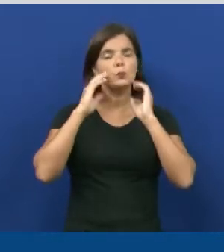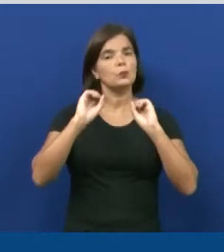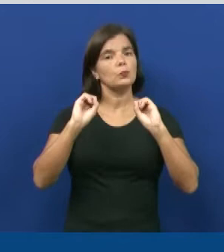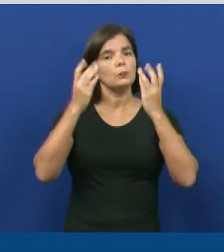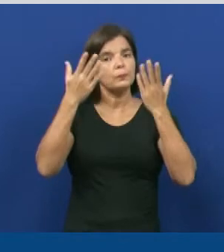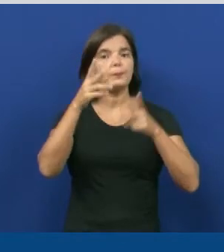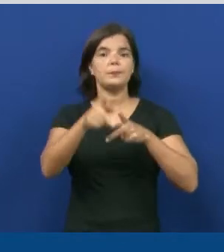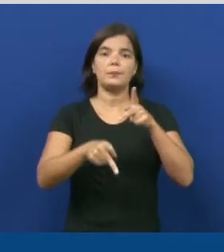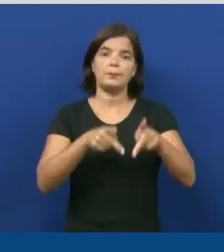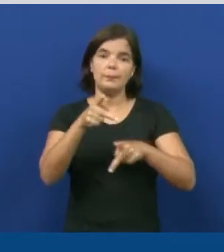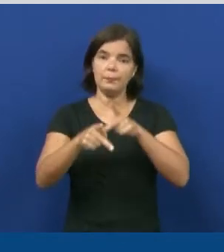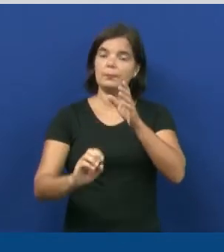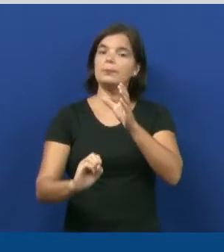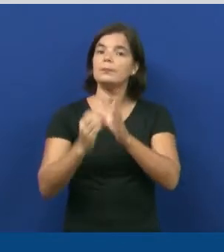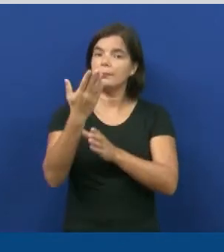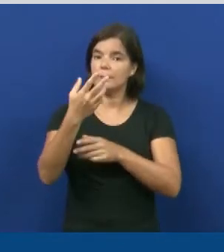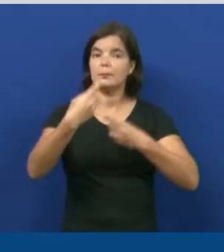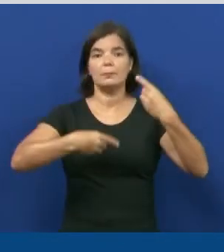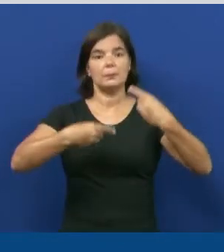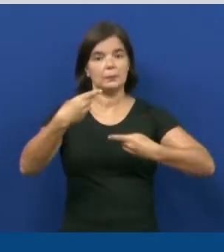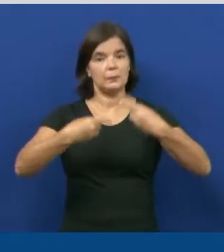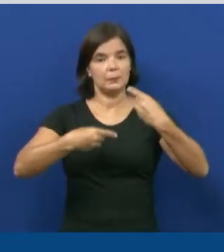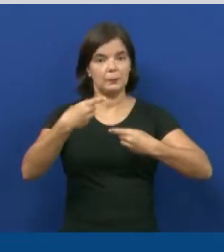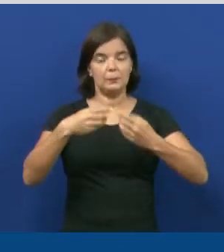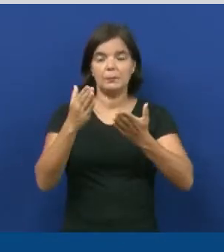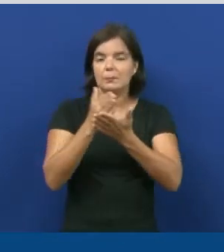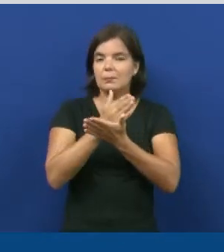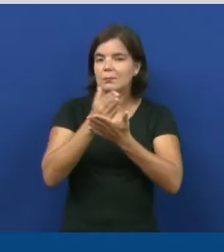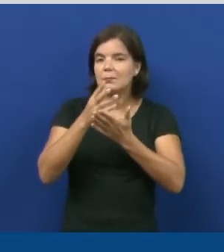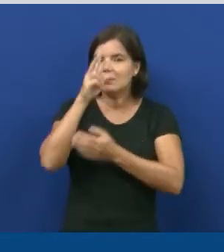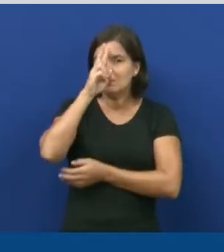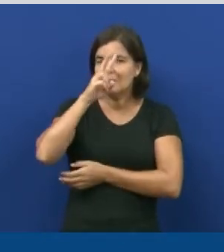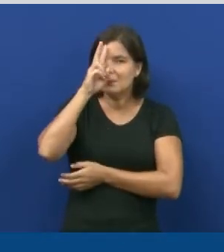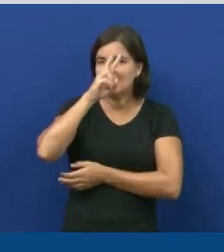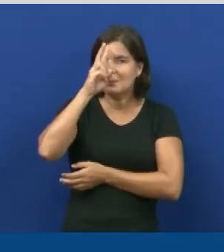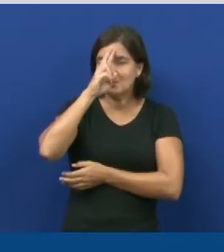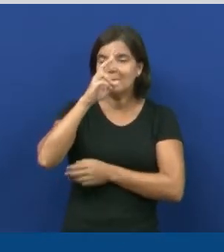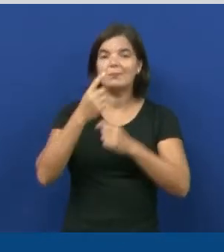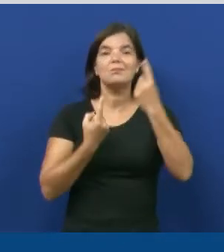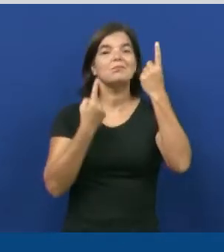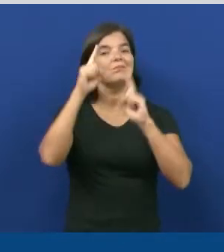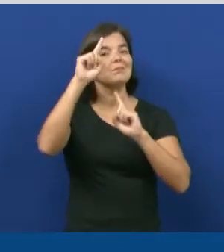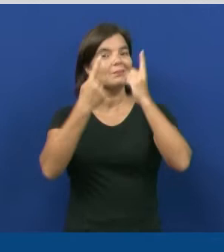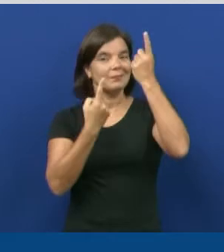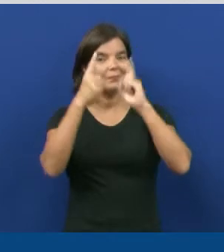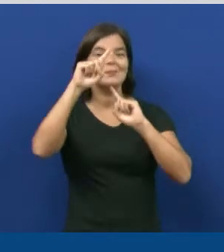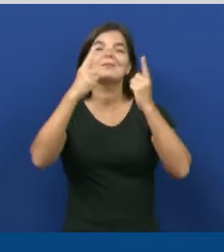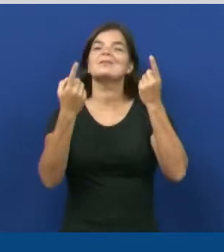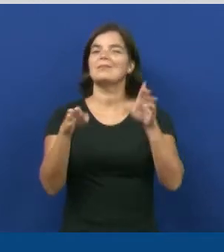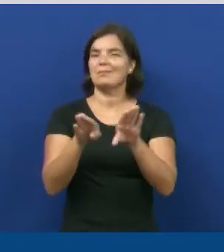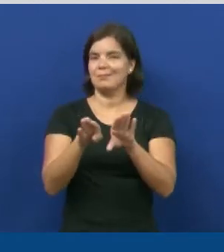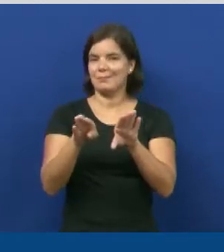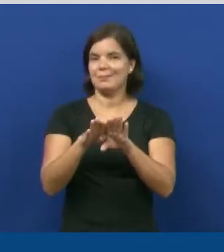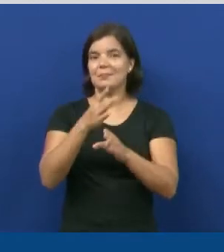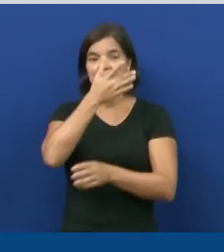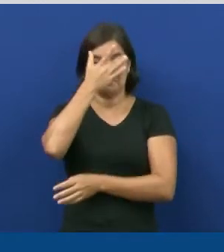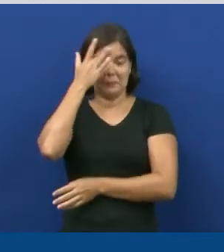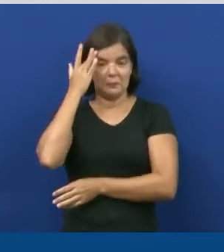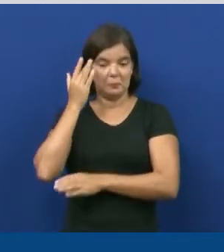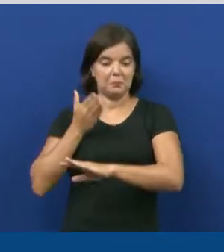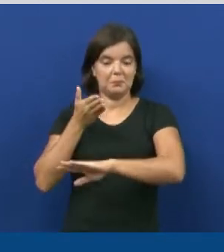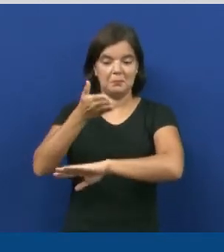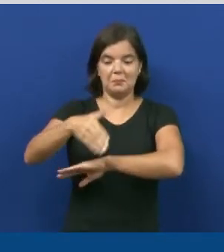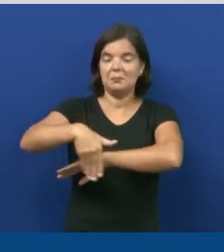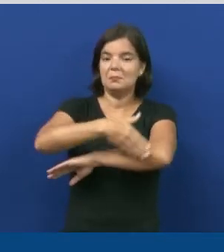festas populares e acontecimentos políticos. Alguns lembram muito o carnaval como conhecemos hoje. As pessoas saíam